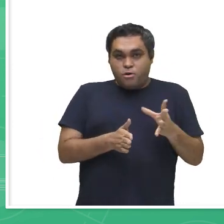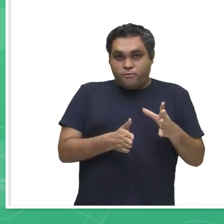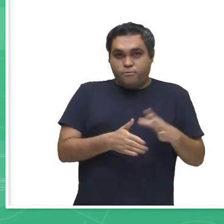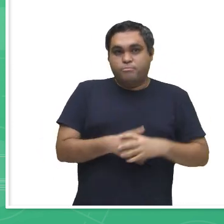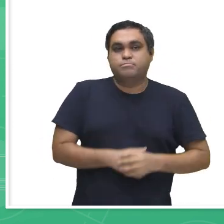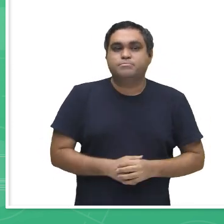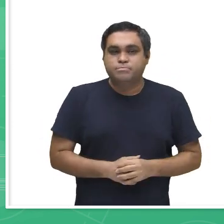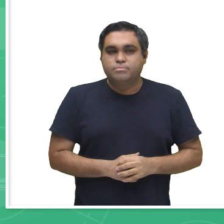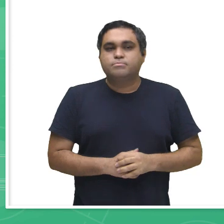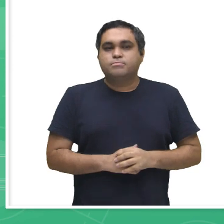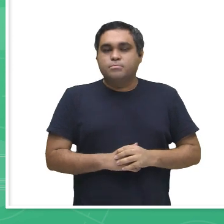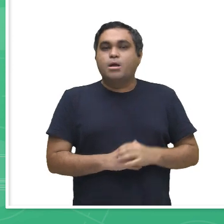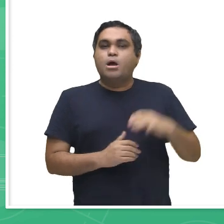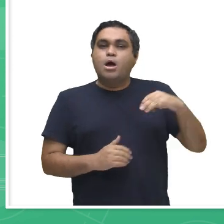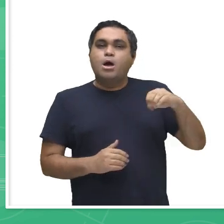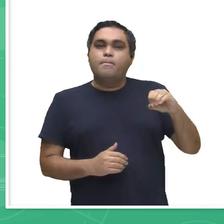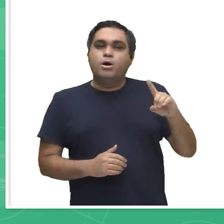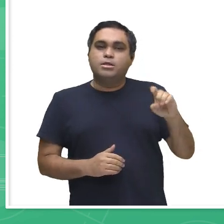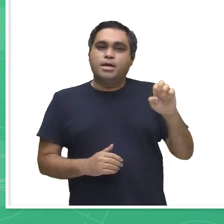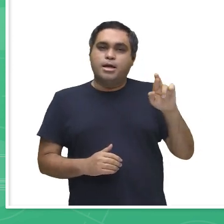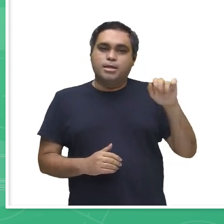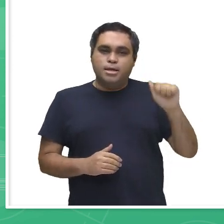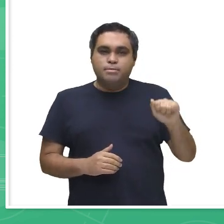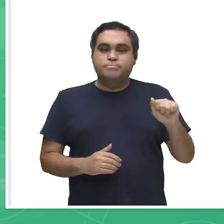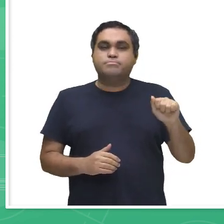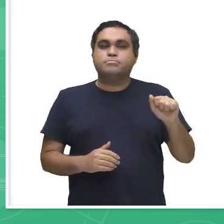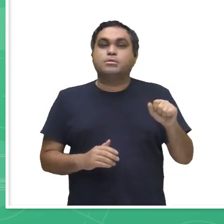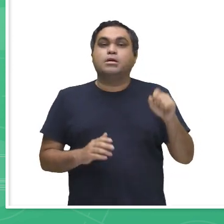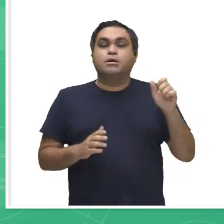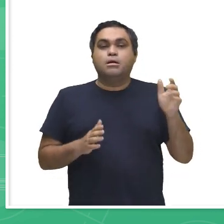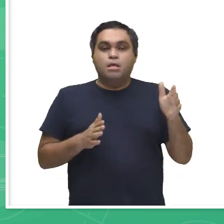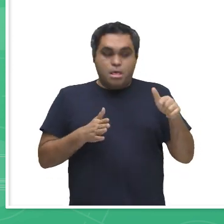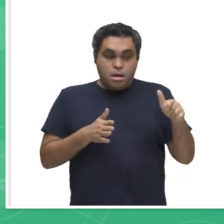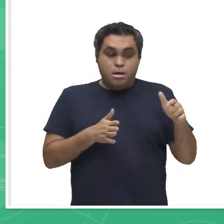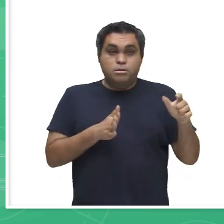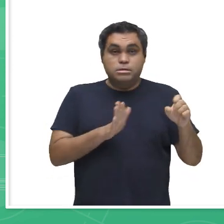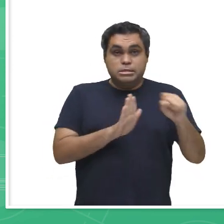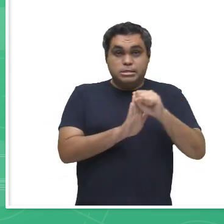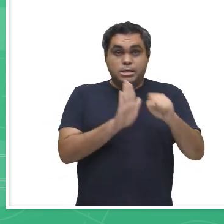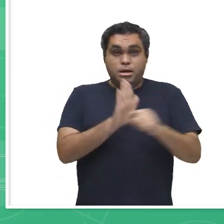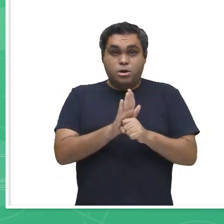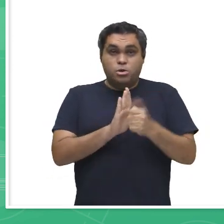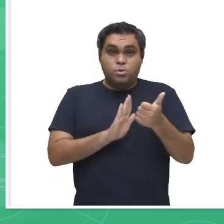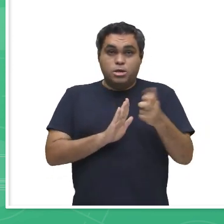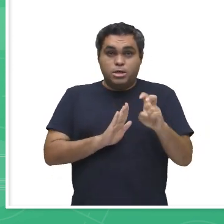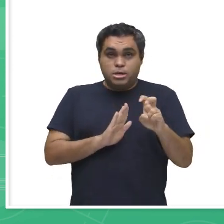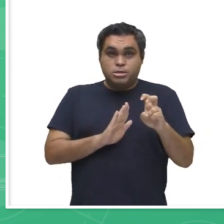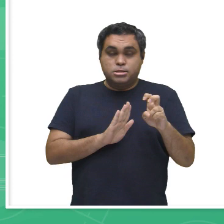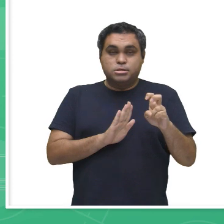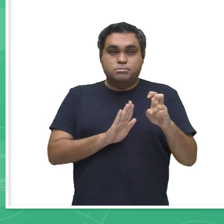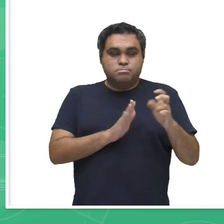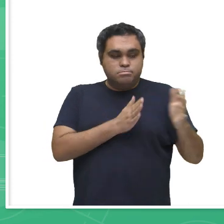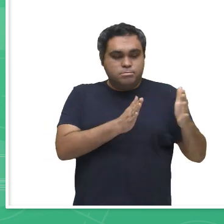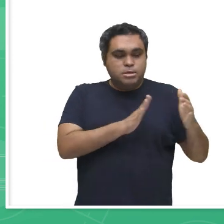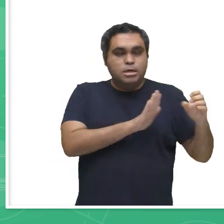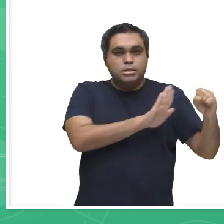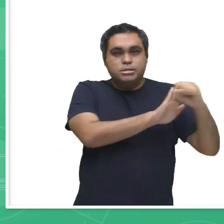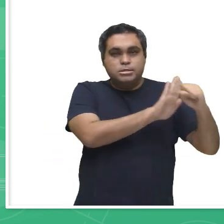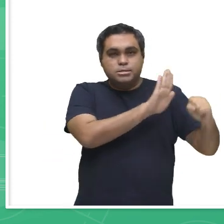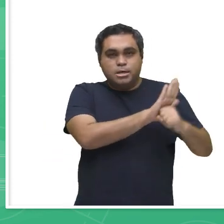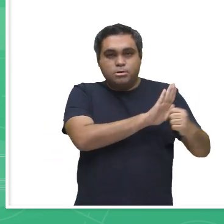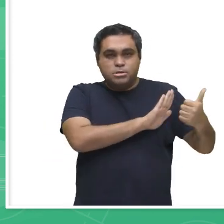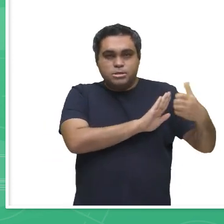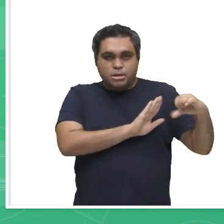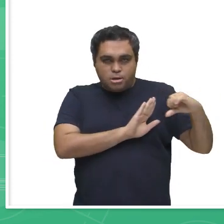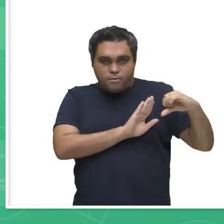Na chamada Era Moderna. Entre os séculos XV e o século XIX. Depois a gente vai ver um pouquinho isso